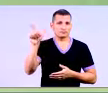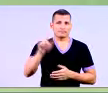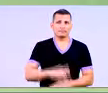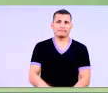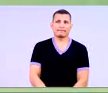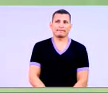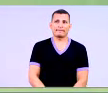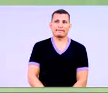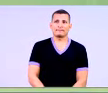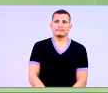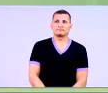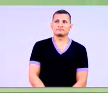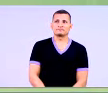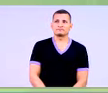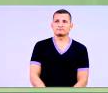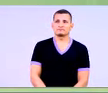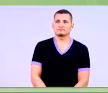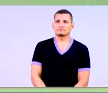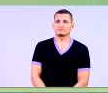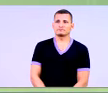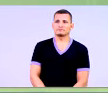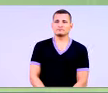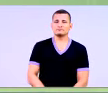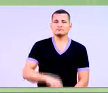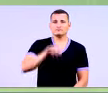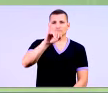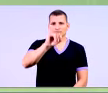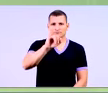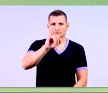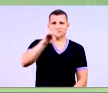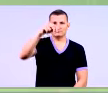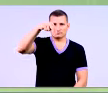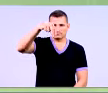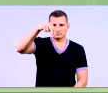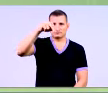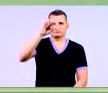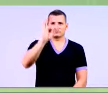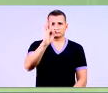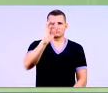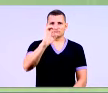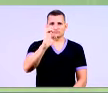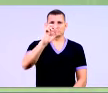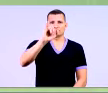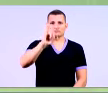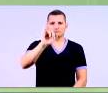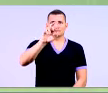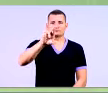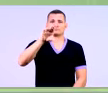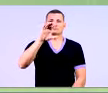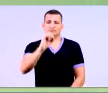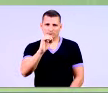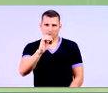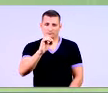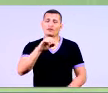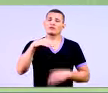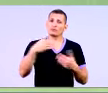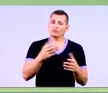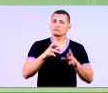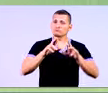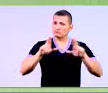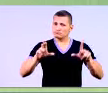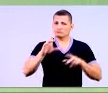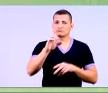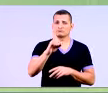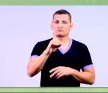uma variável uma variável é um tipo de dado inteiro tá o tipo de dado inteiro